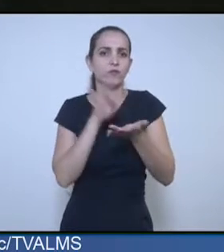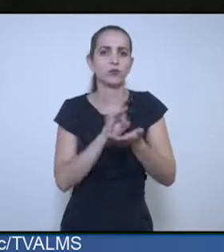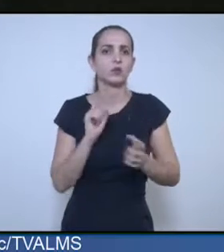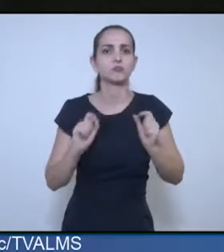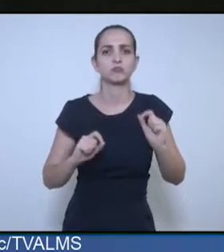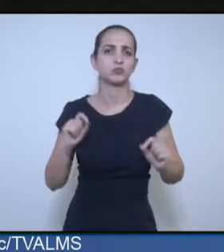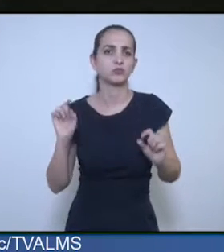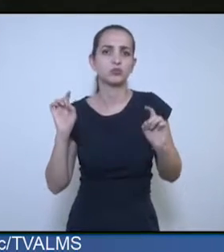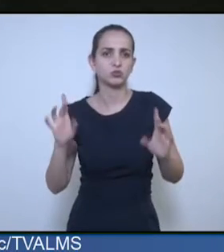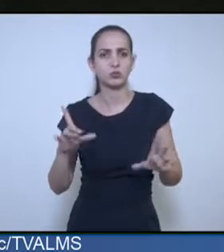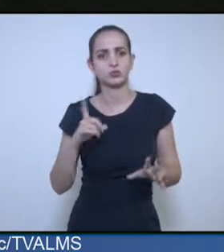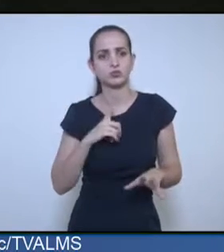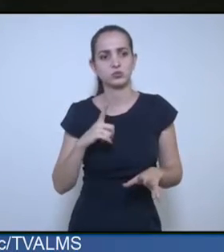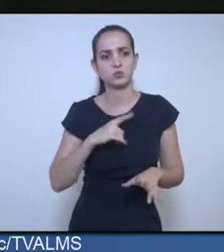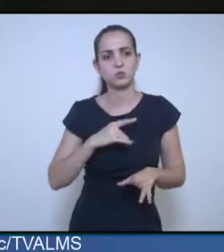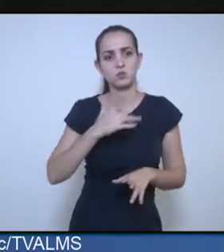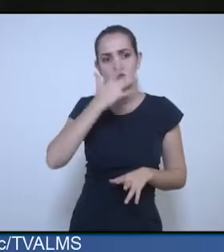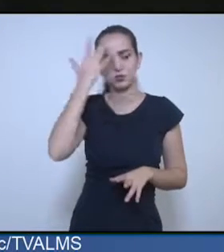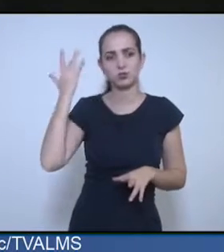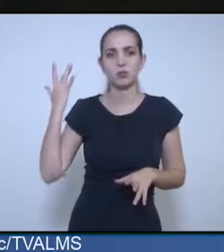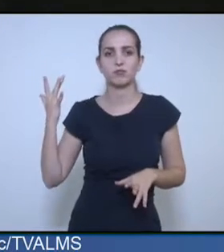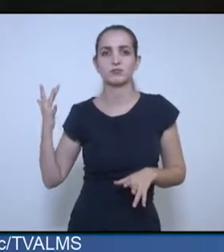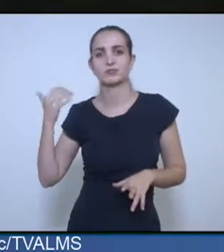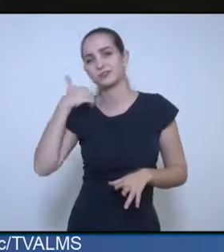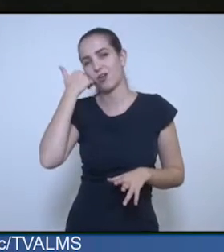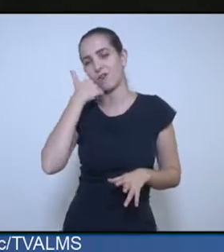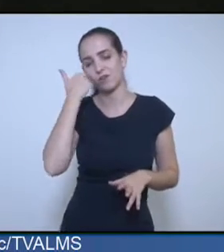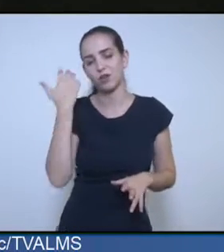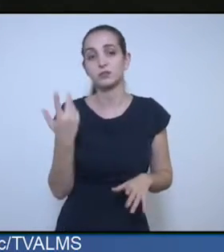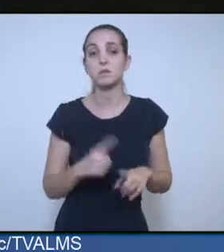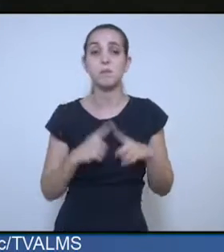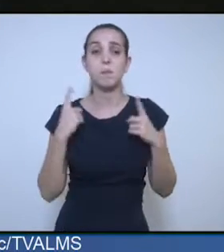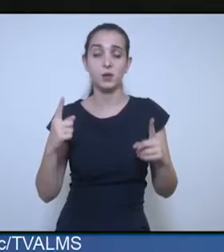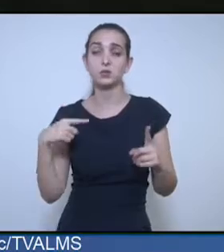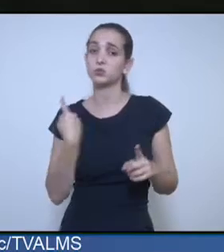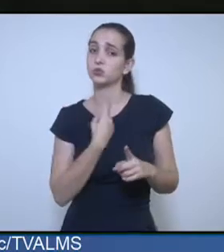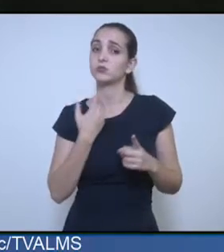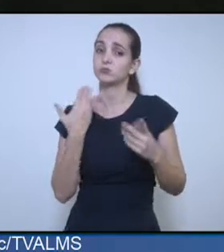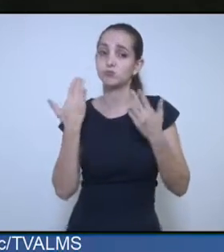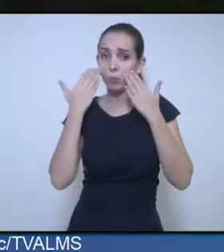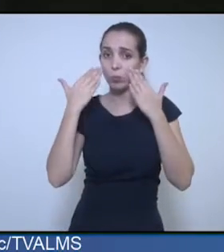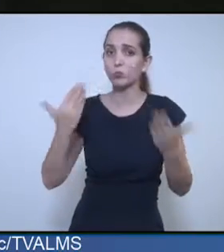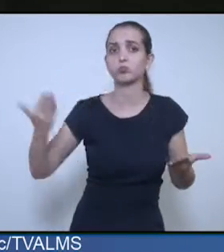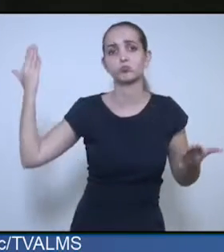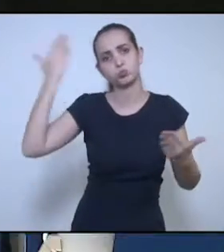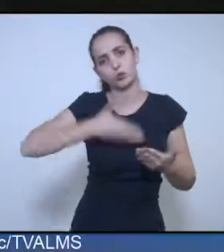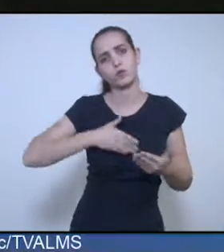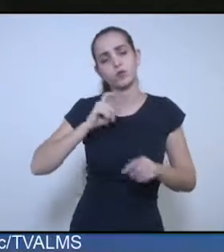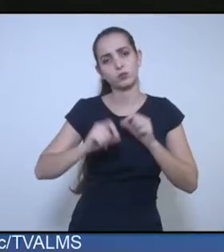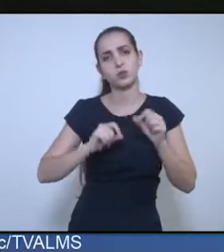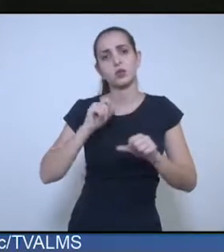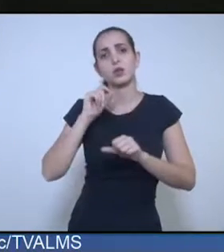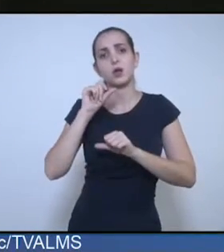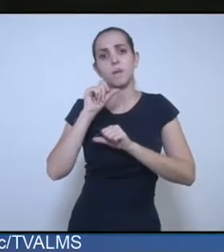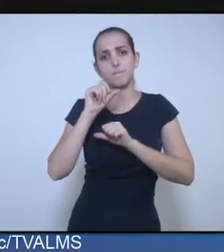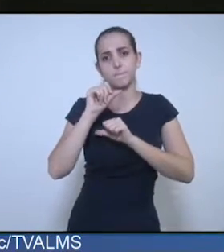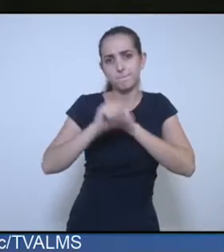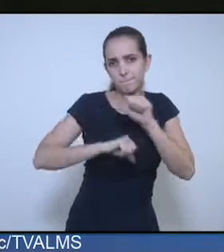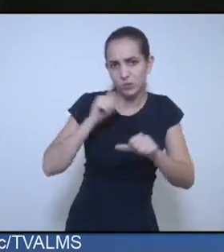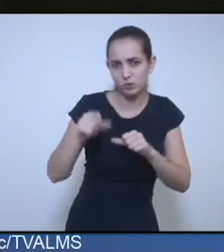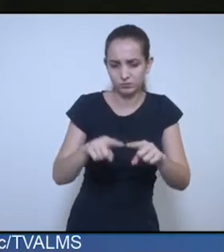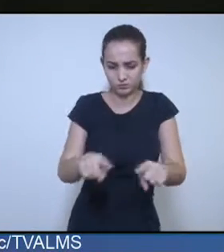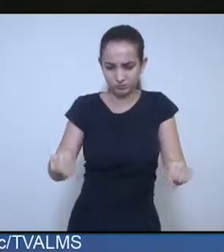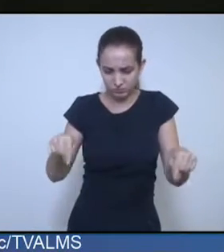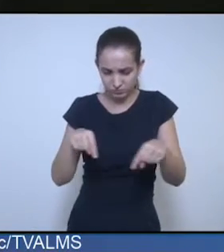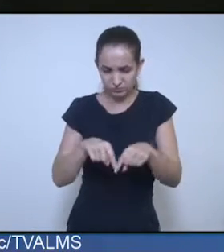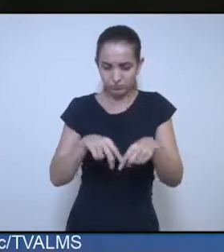local onde só existia calango. E nós conseguimos provar, por A mais B, de que a reforma agrária é viável. Inclusive,